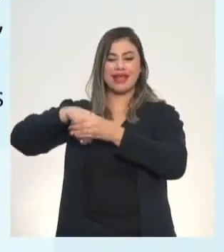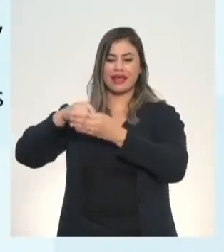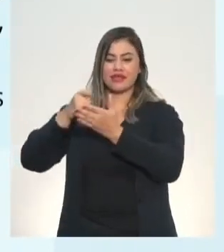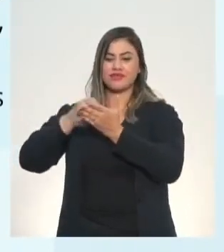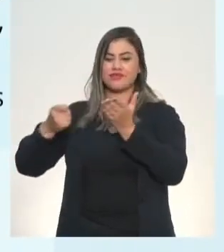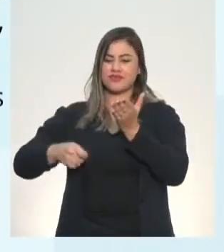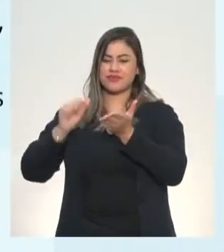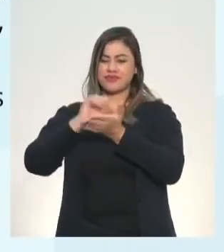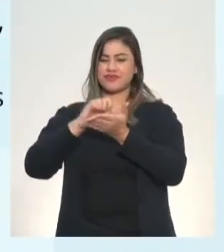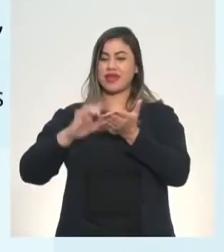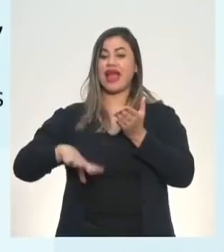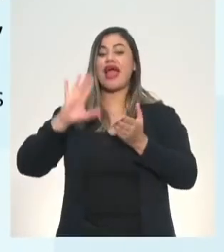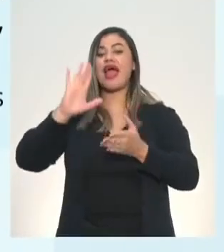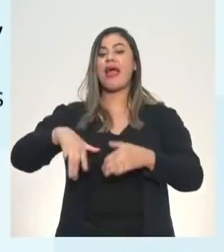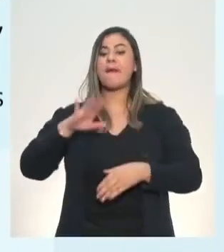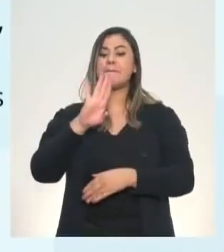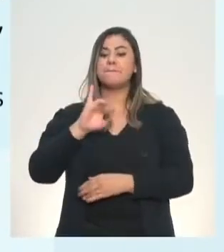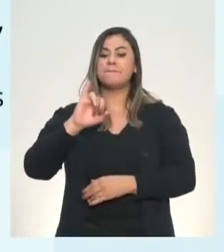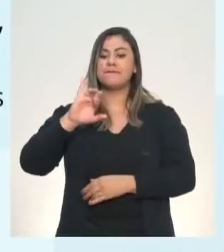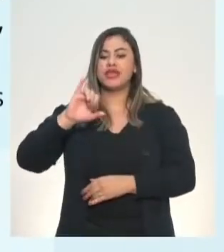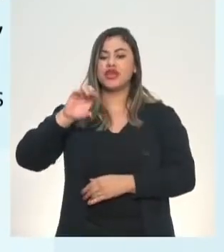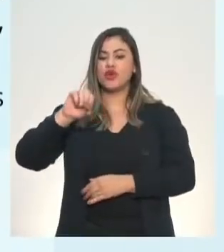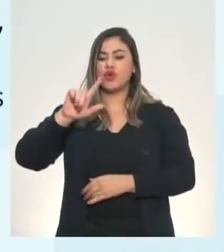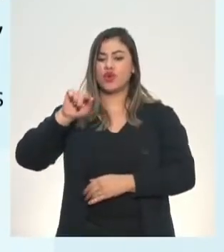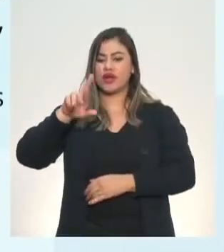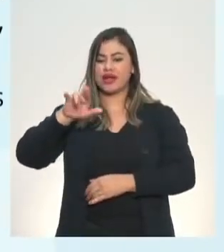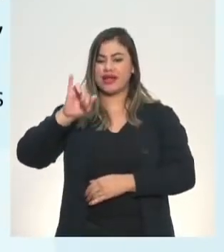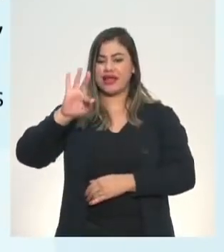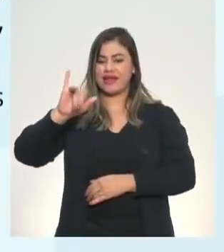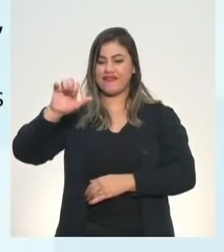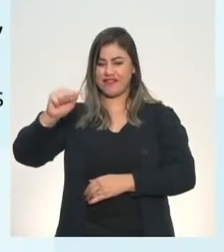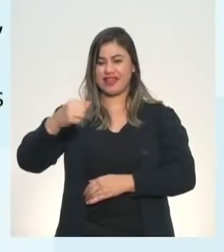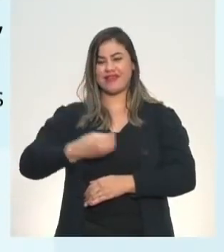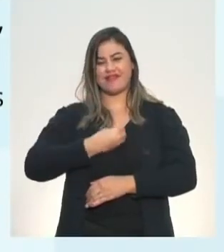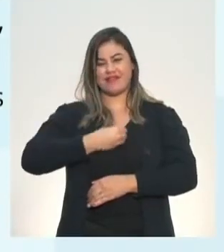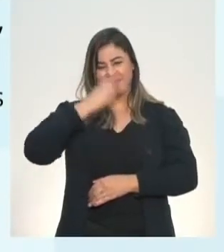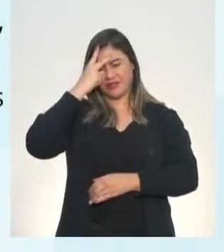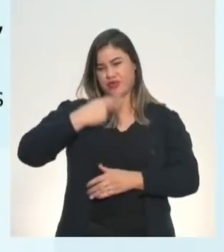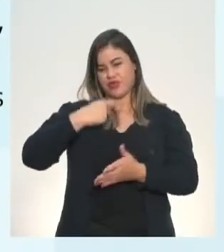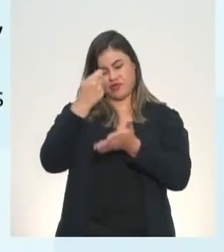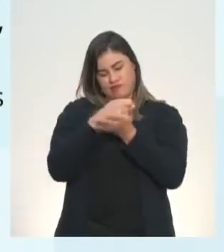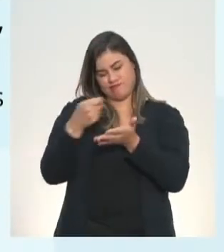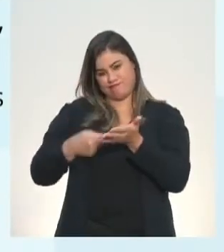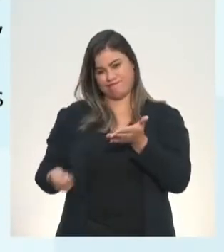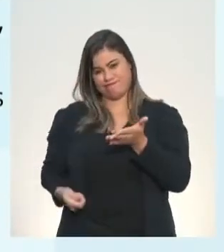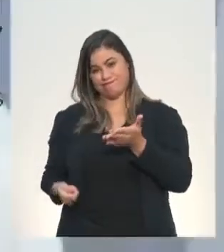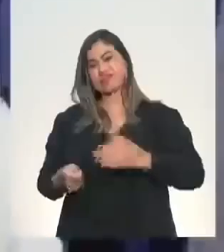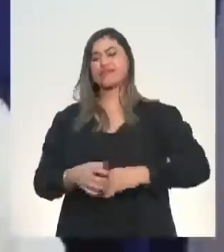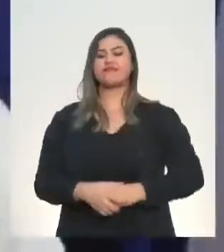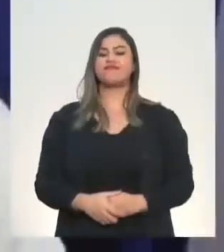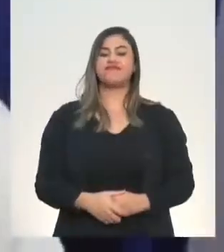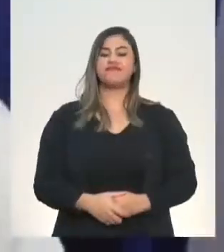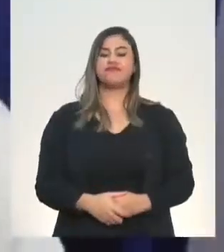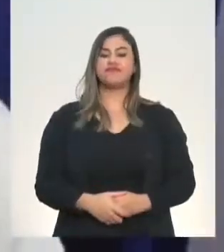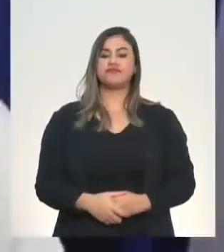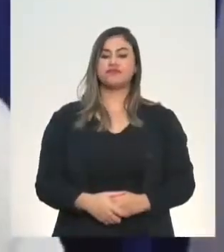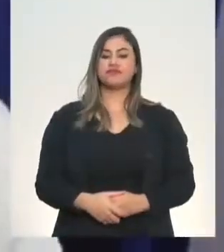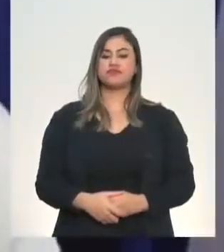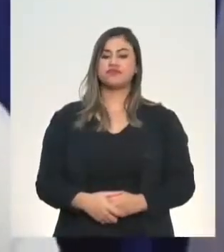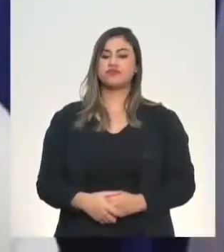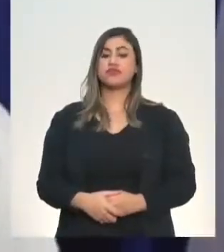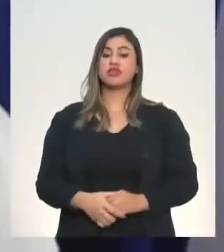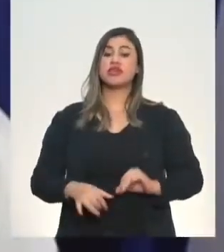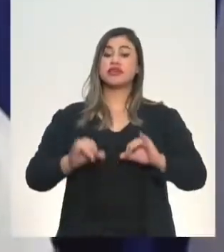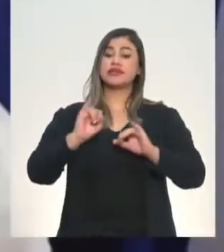uma biografia. Então já fica aí também as habilidades de writing. E aí, se você